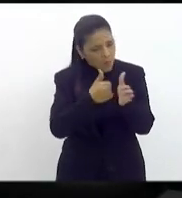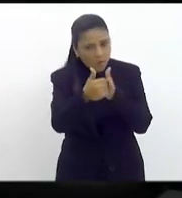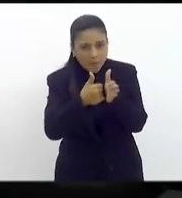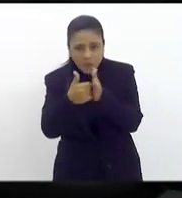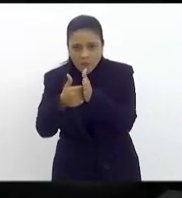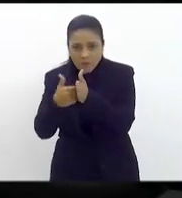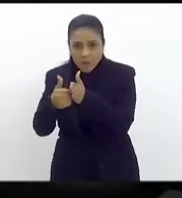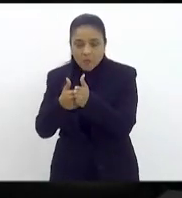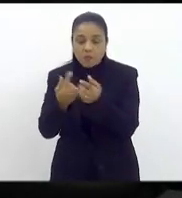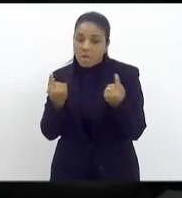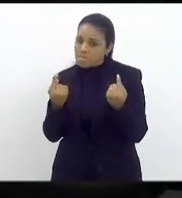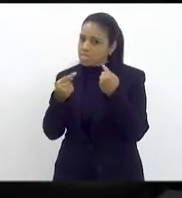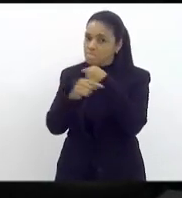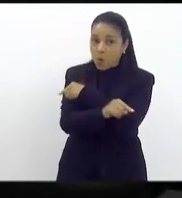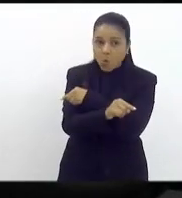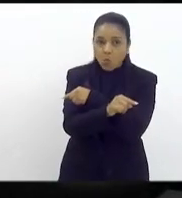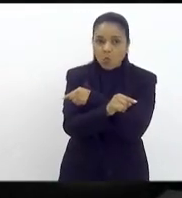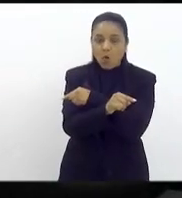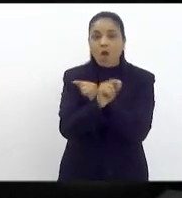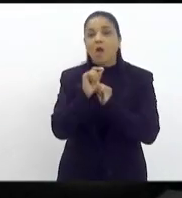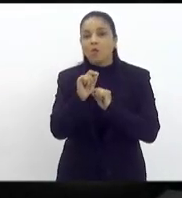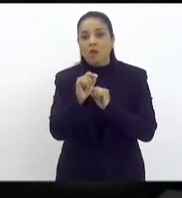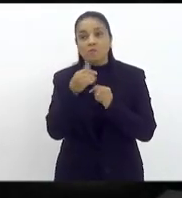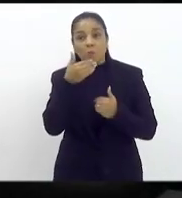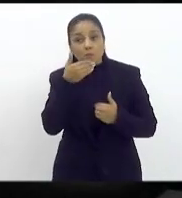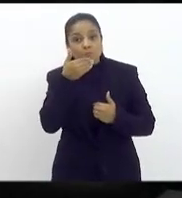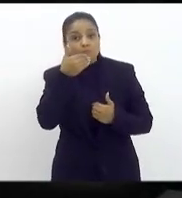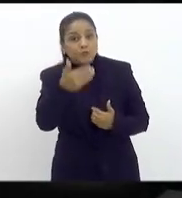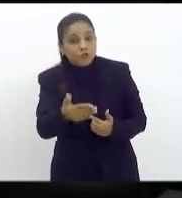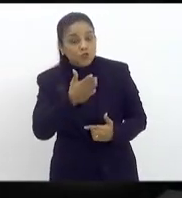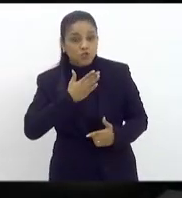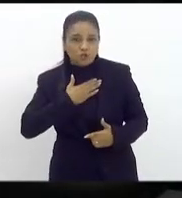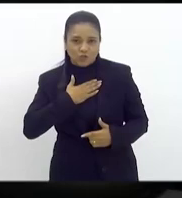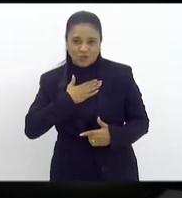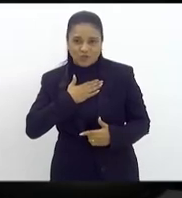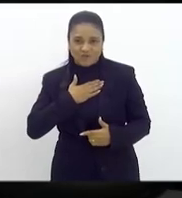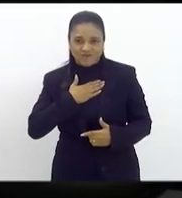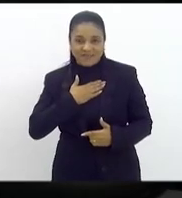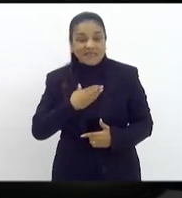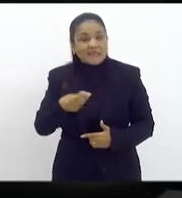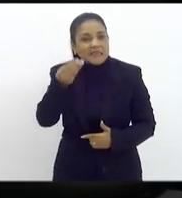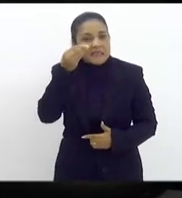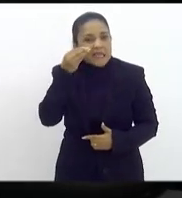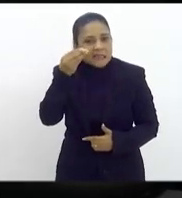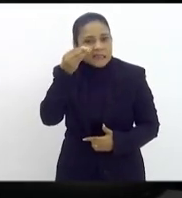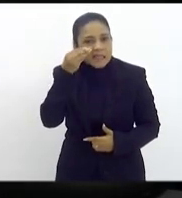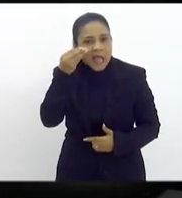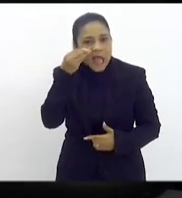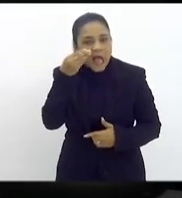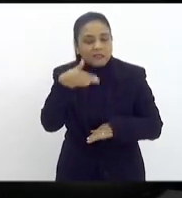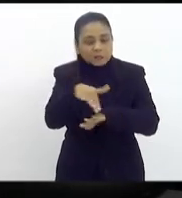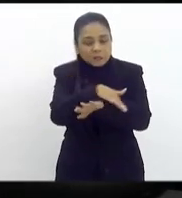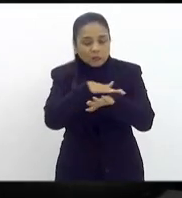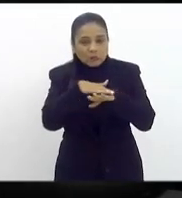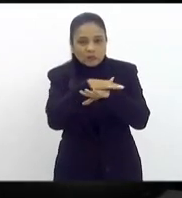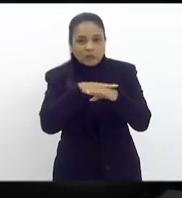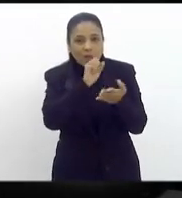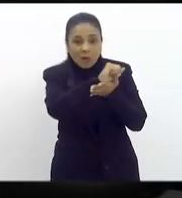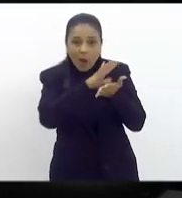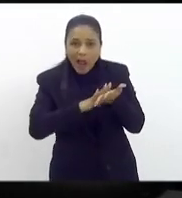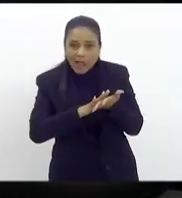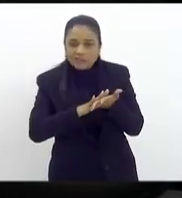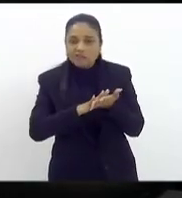e contraditórios é fruto do meu pedido de ter se tentado falar qual era a atividade fim do